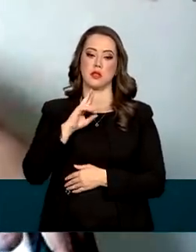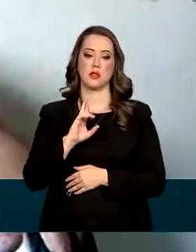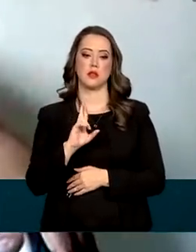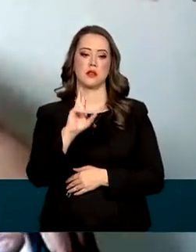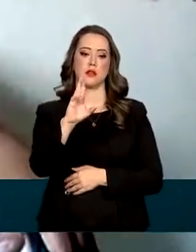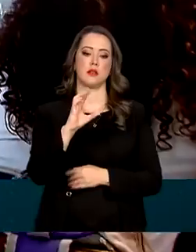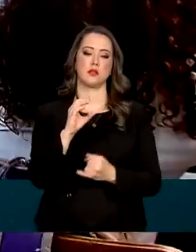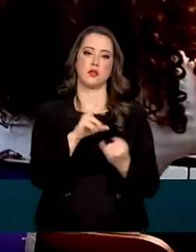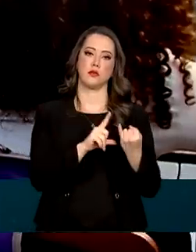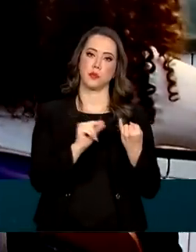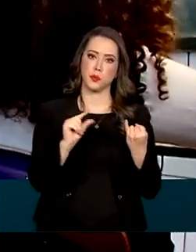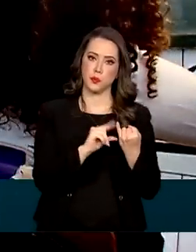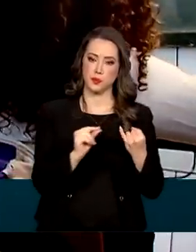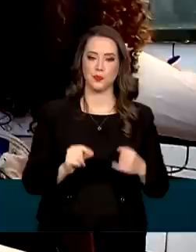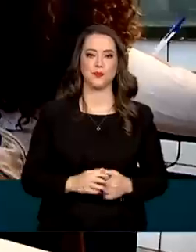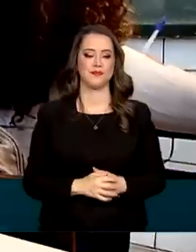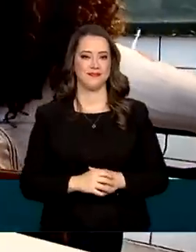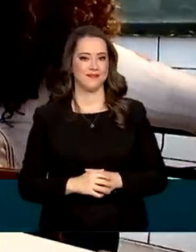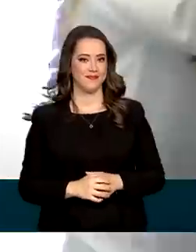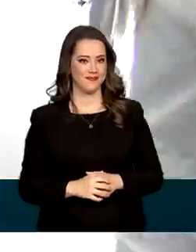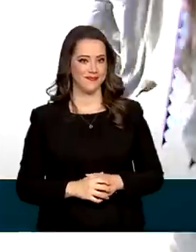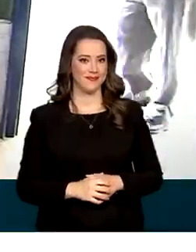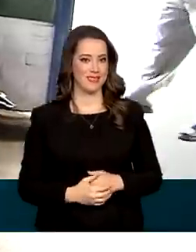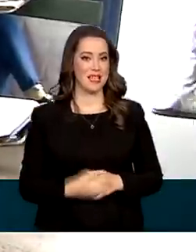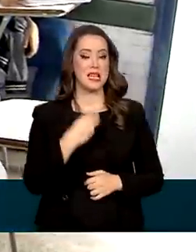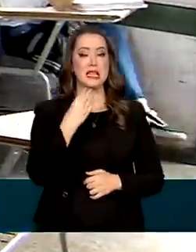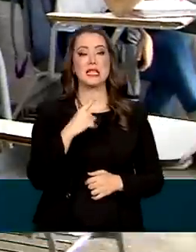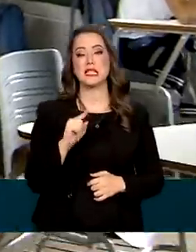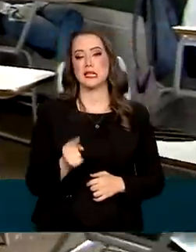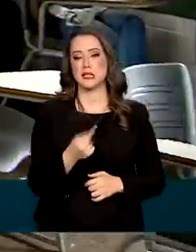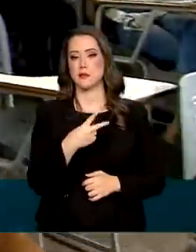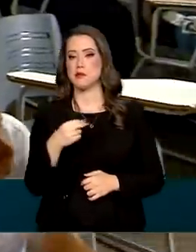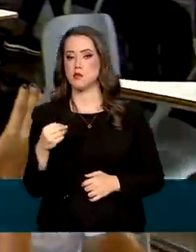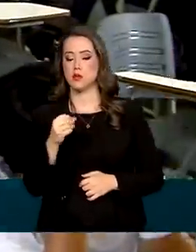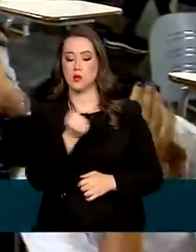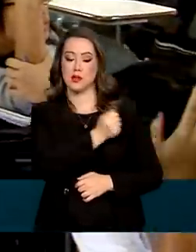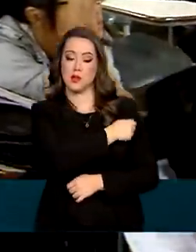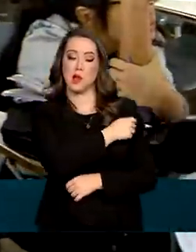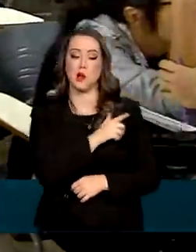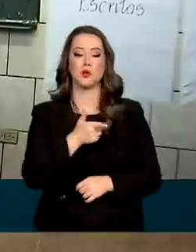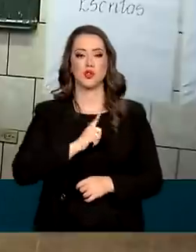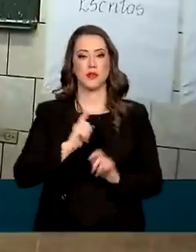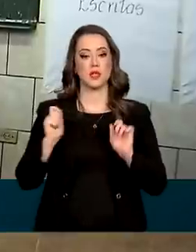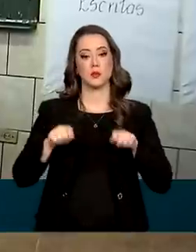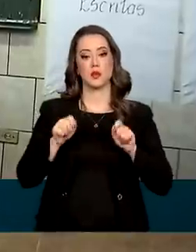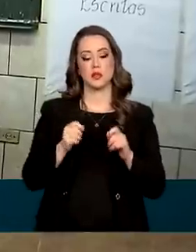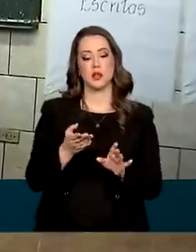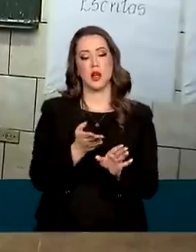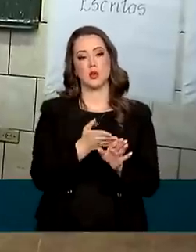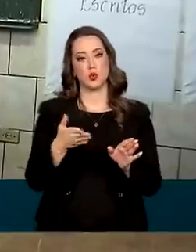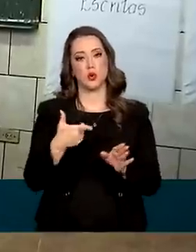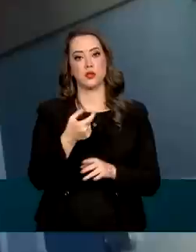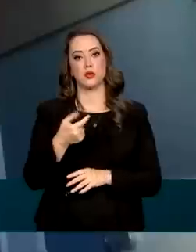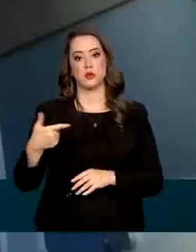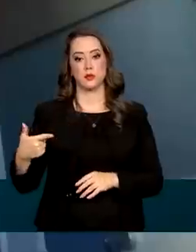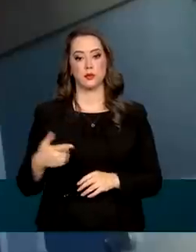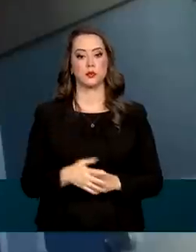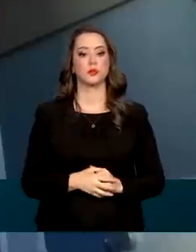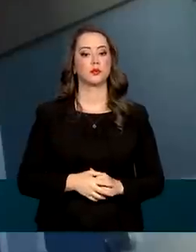para o CNPQ ao todo 3.200 alunos foram contemplados em 2022